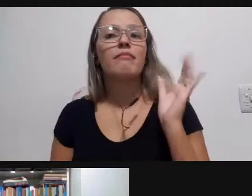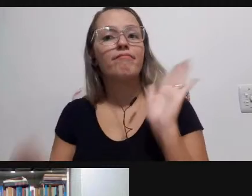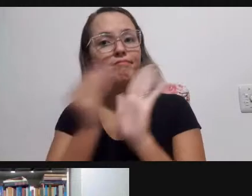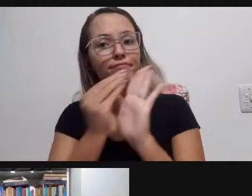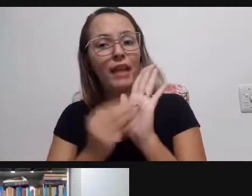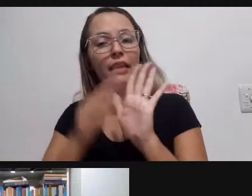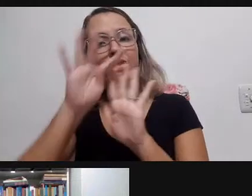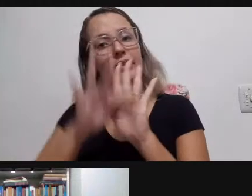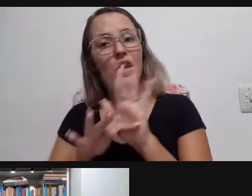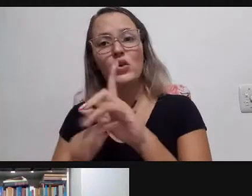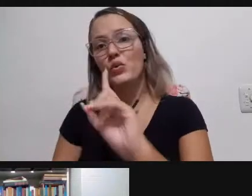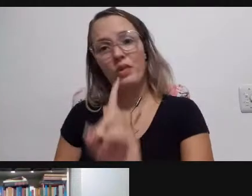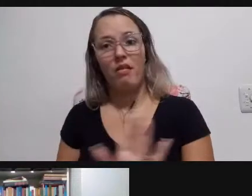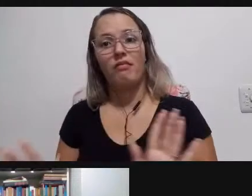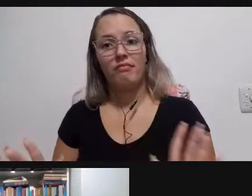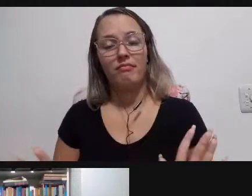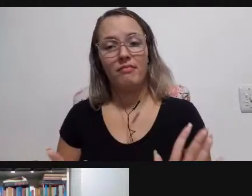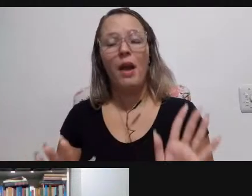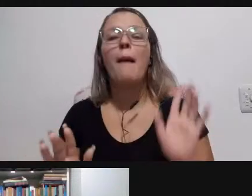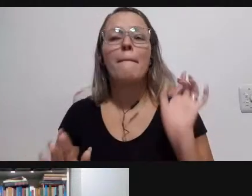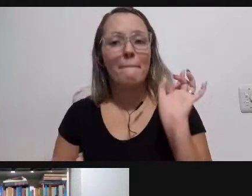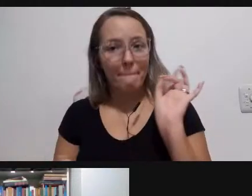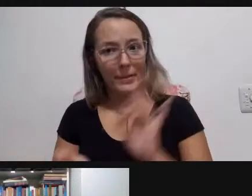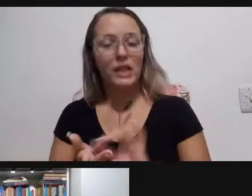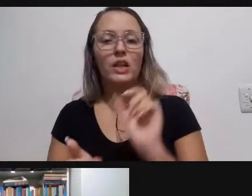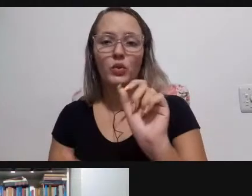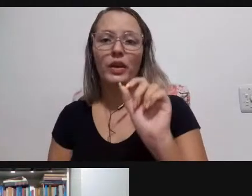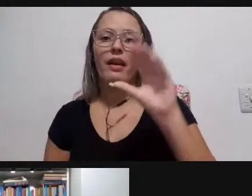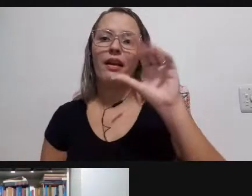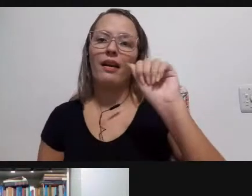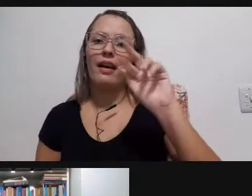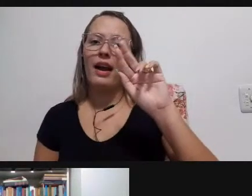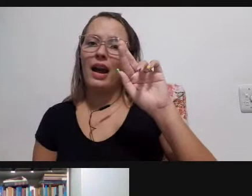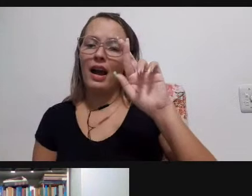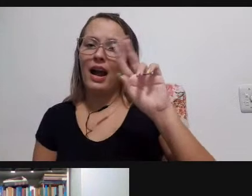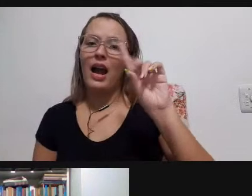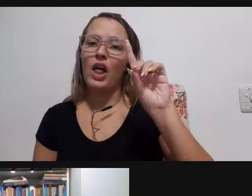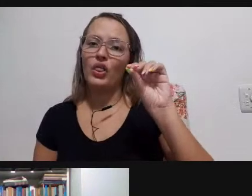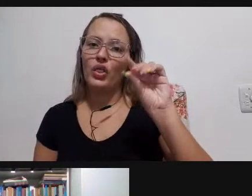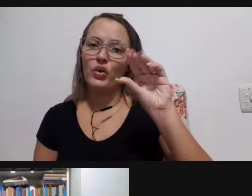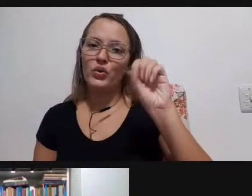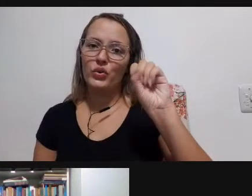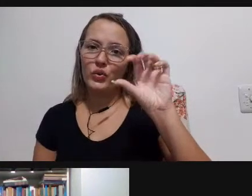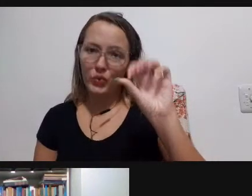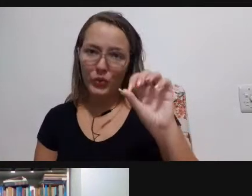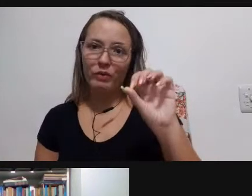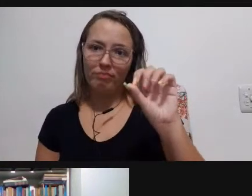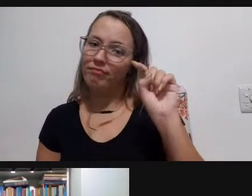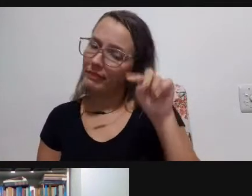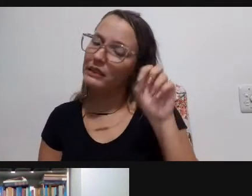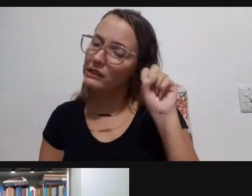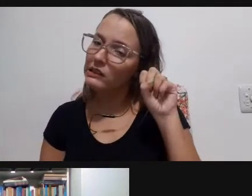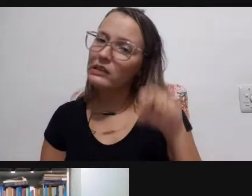né? Mas o Cardoso Vieira era. Assumido, o jornal dele era um jornal